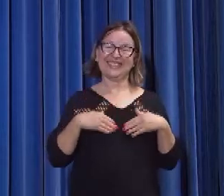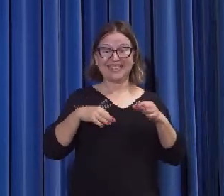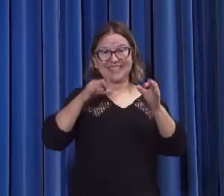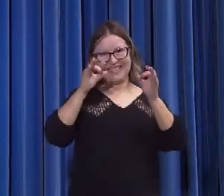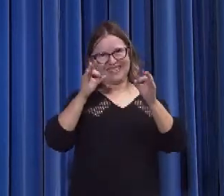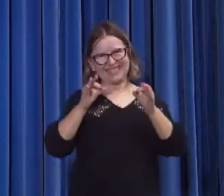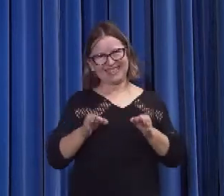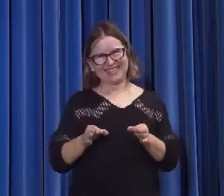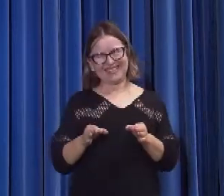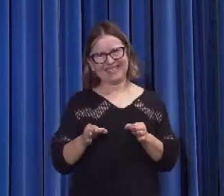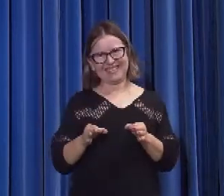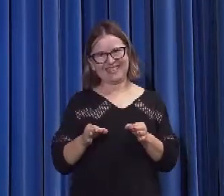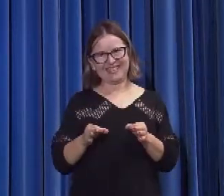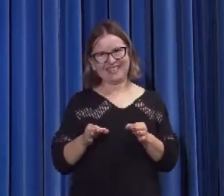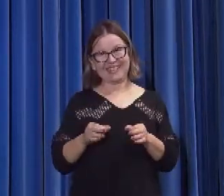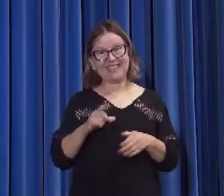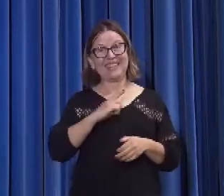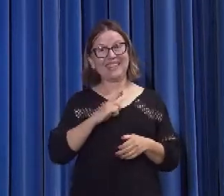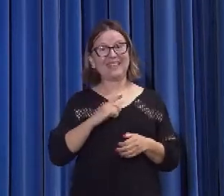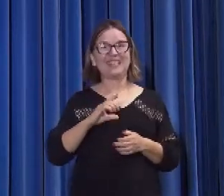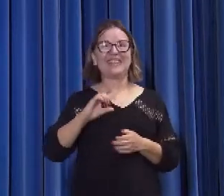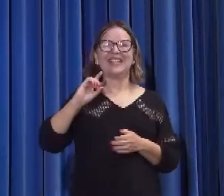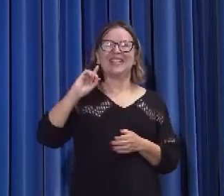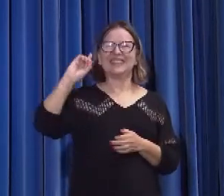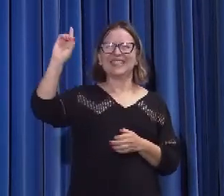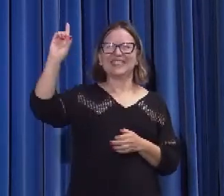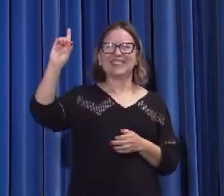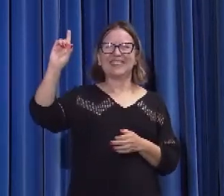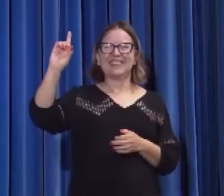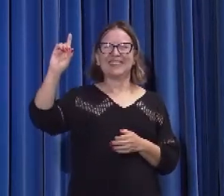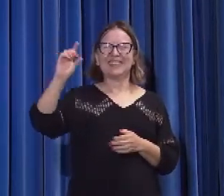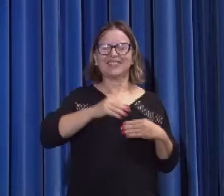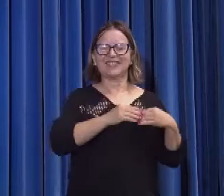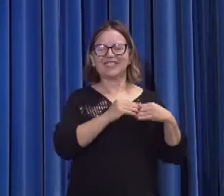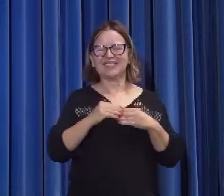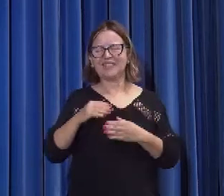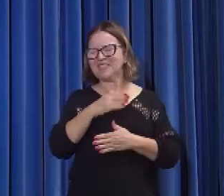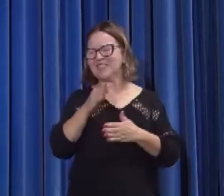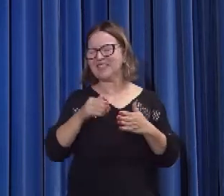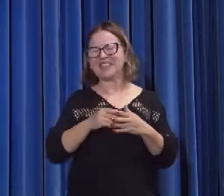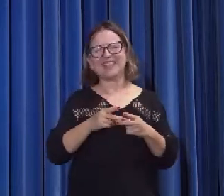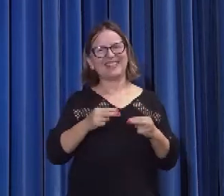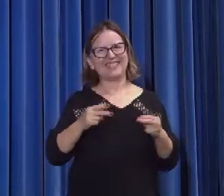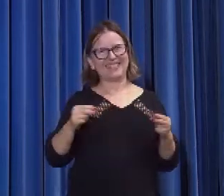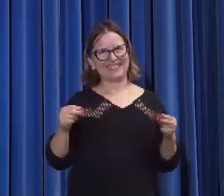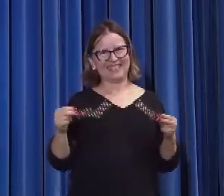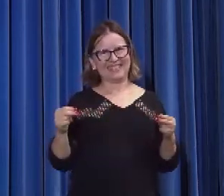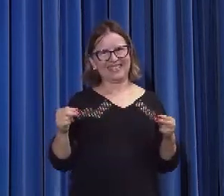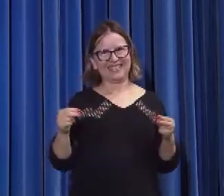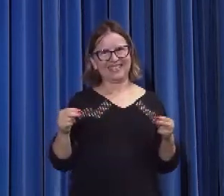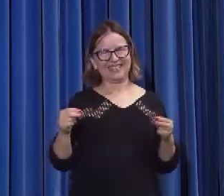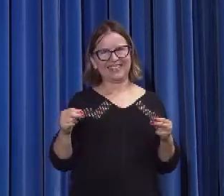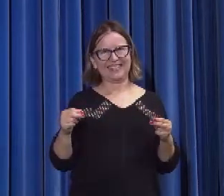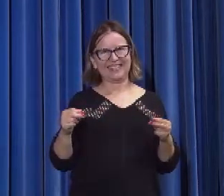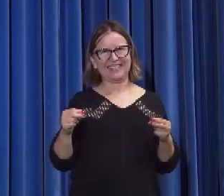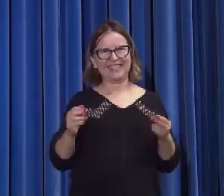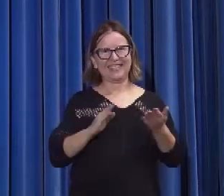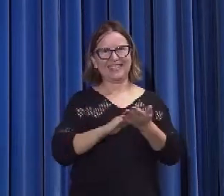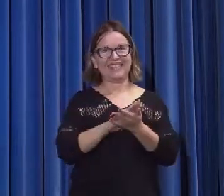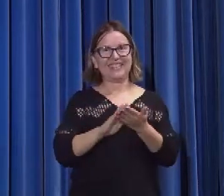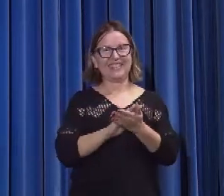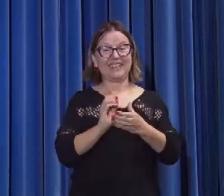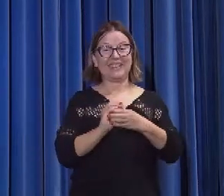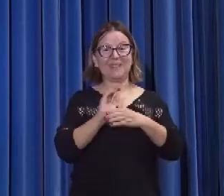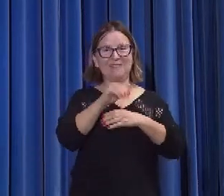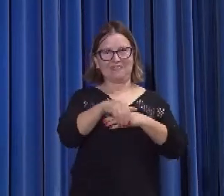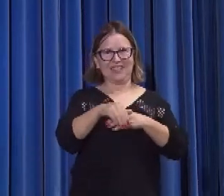certeza de que temos um Deus que governa todas as coisas e que nada foge do seu controle.